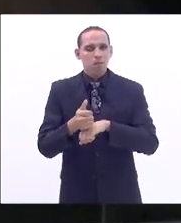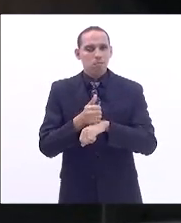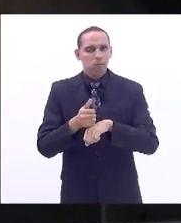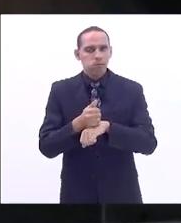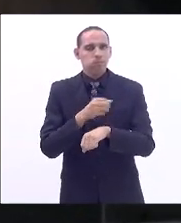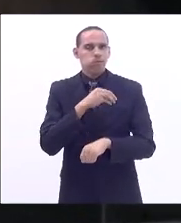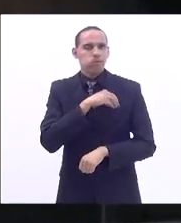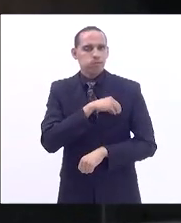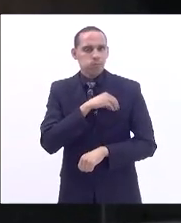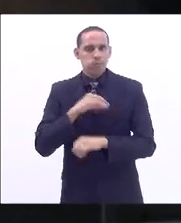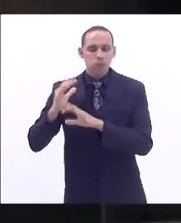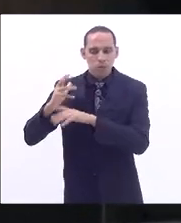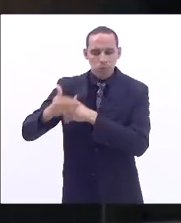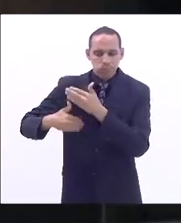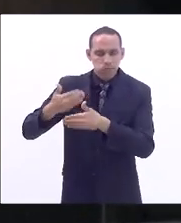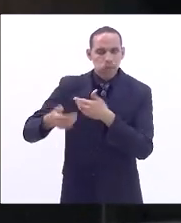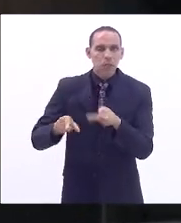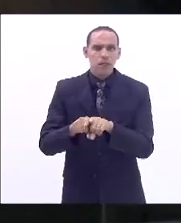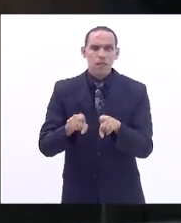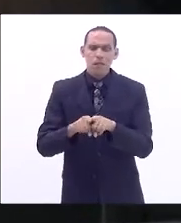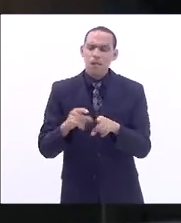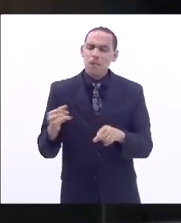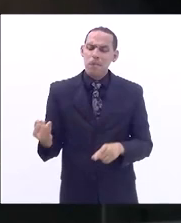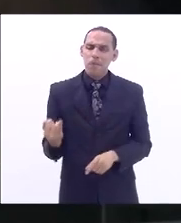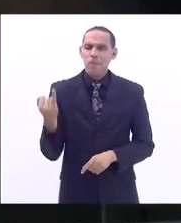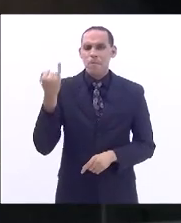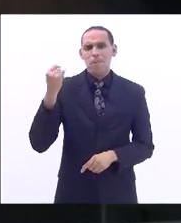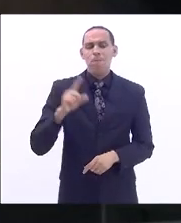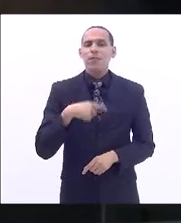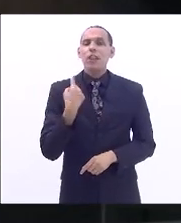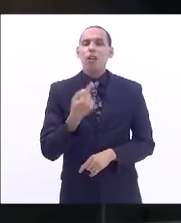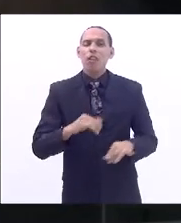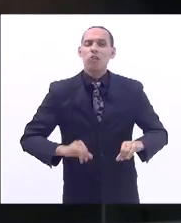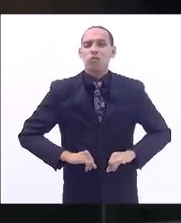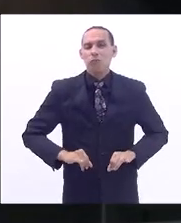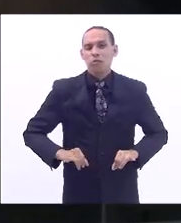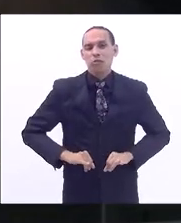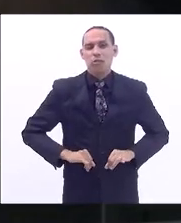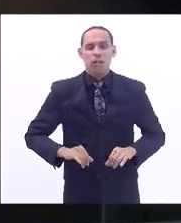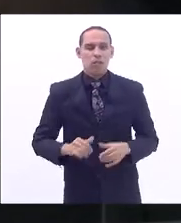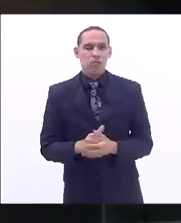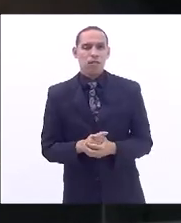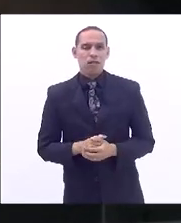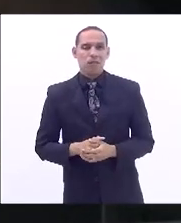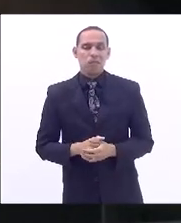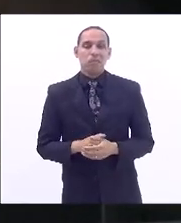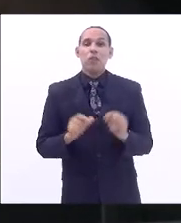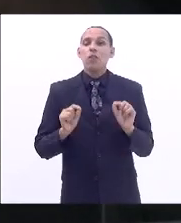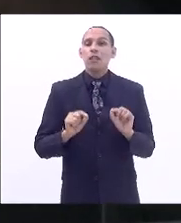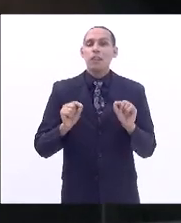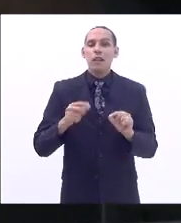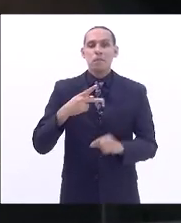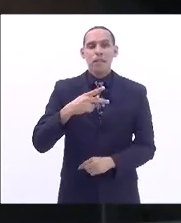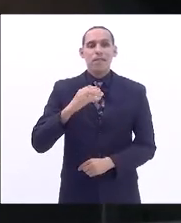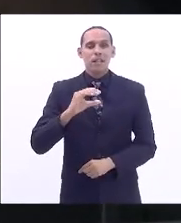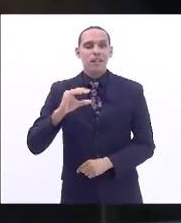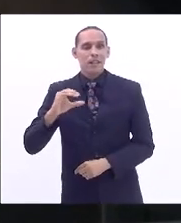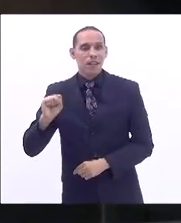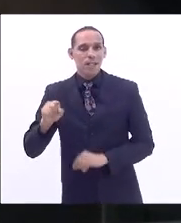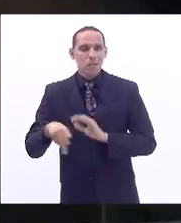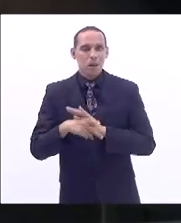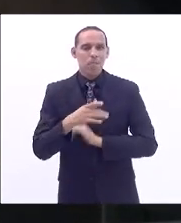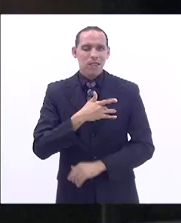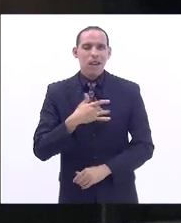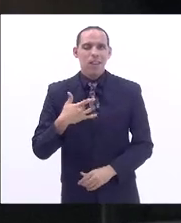salário é fundamental EA gente ainda sofre aqui dentro da casa com pccs da saúde